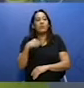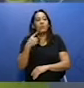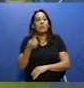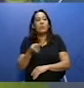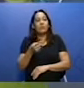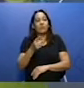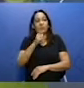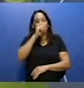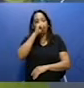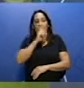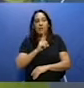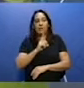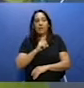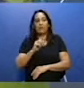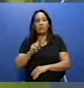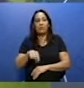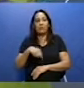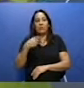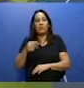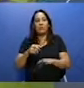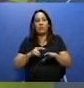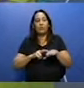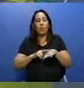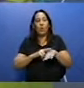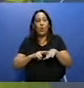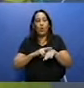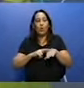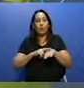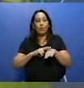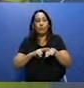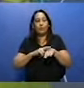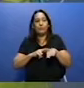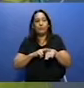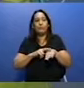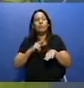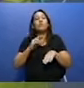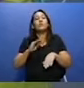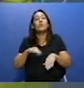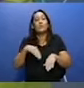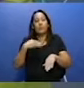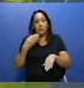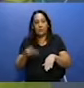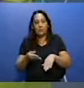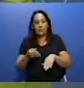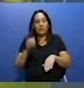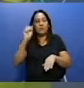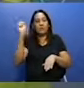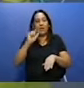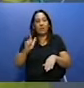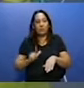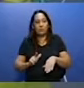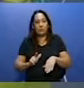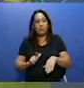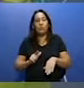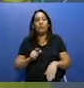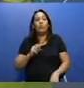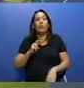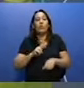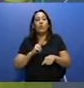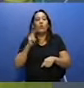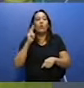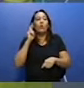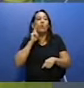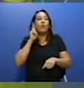rosa, amarelo, roxo. Aí começa de novo. Azul,